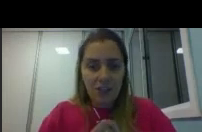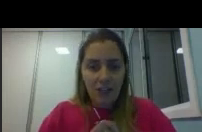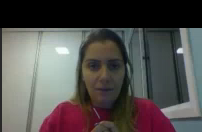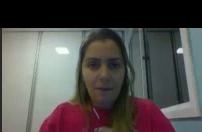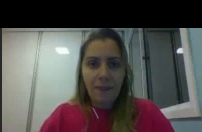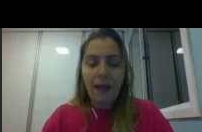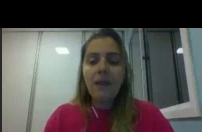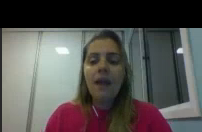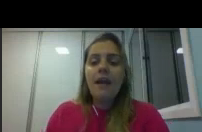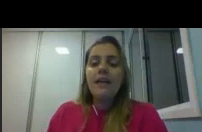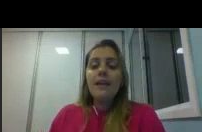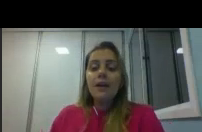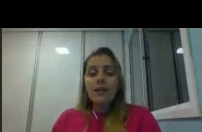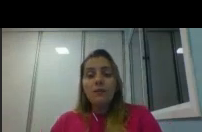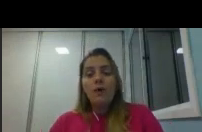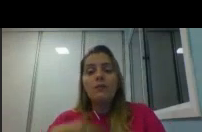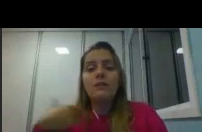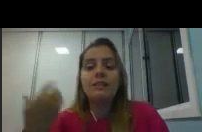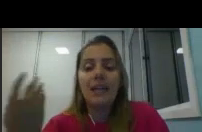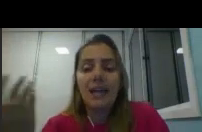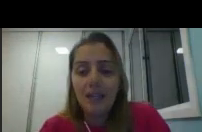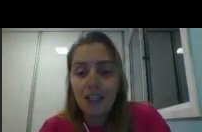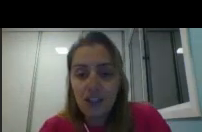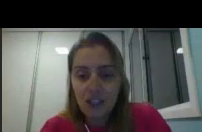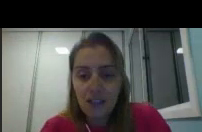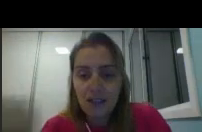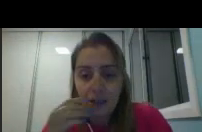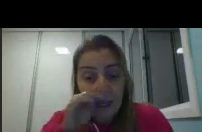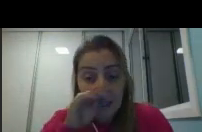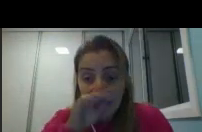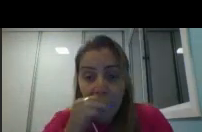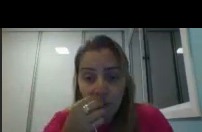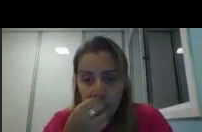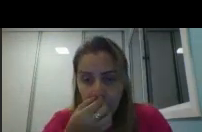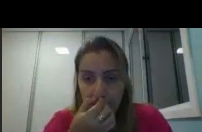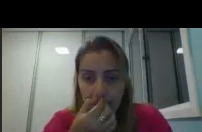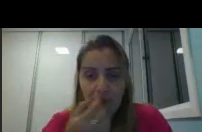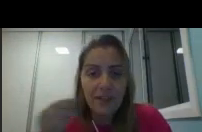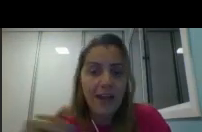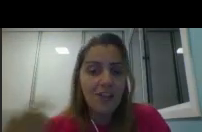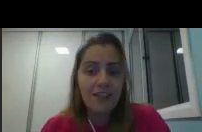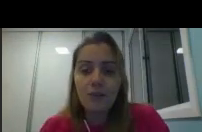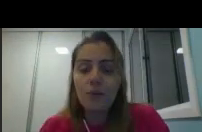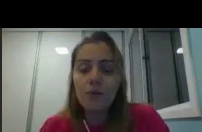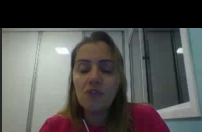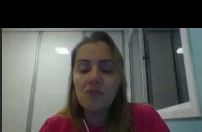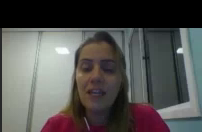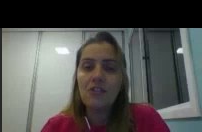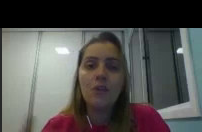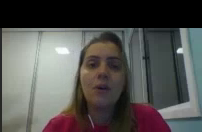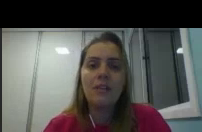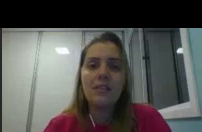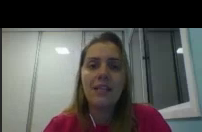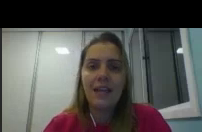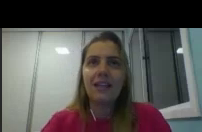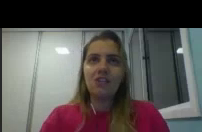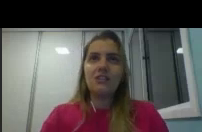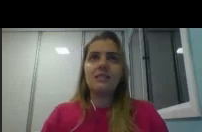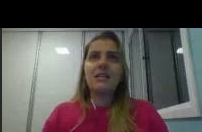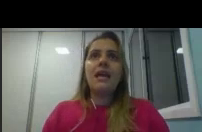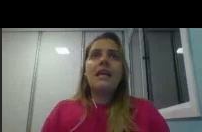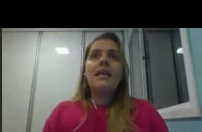característica desse gene, tá? E eu tenho outras características que não. Na verdade, elas atuam diferente. Eu tenho